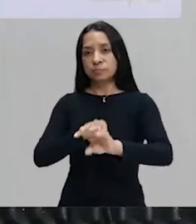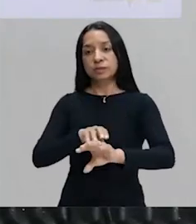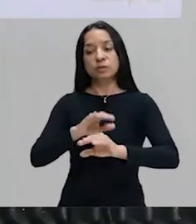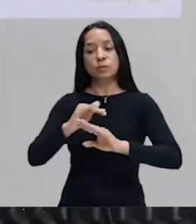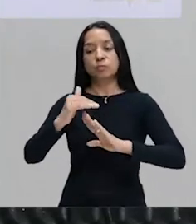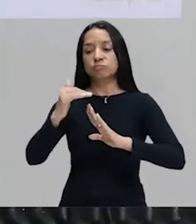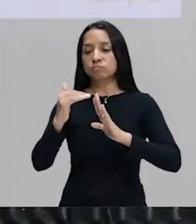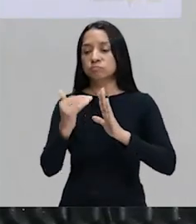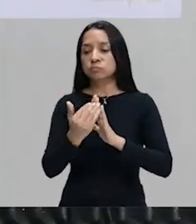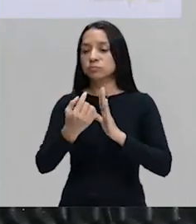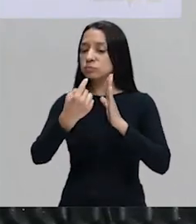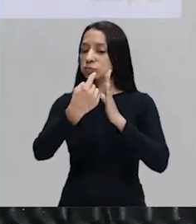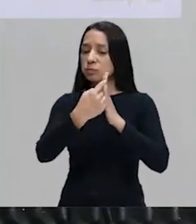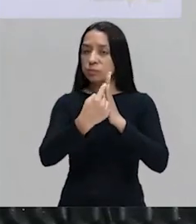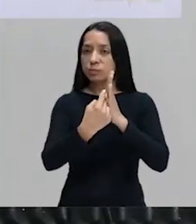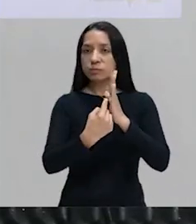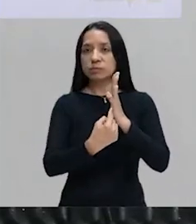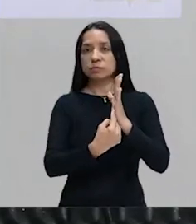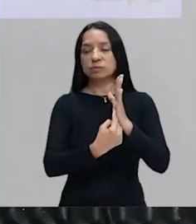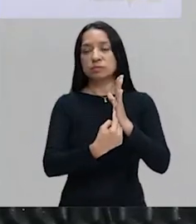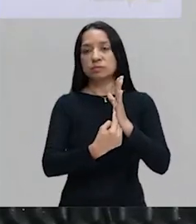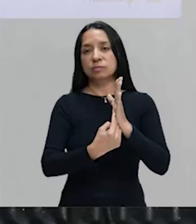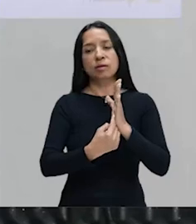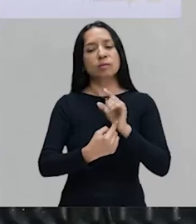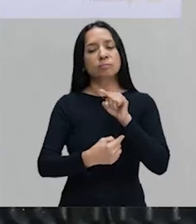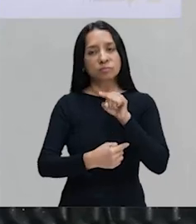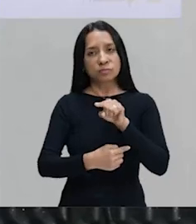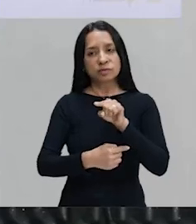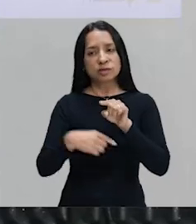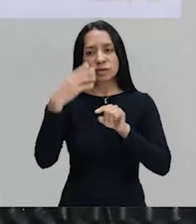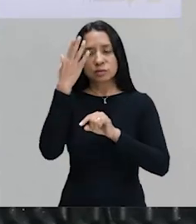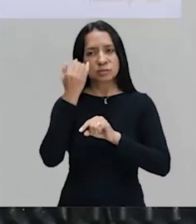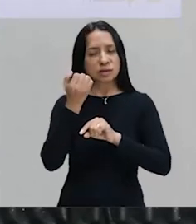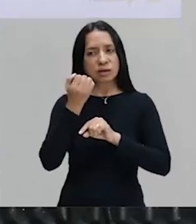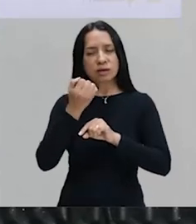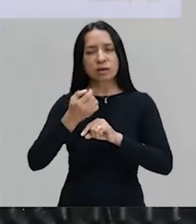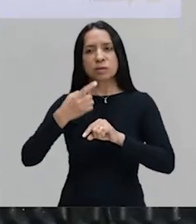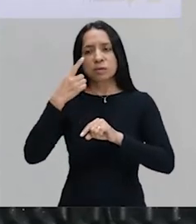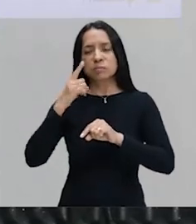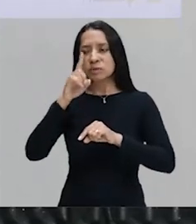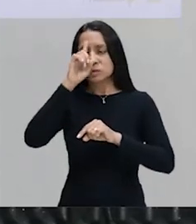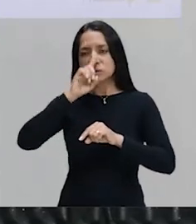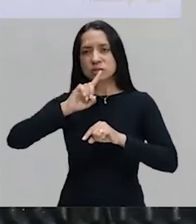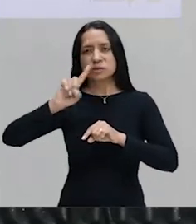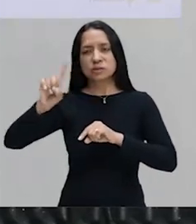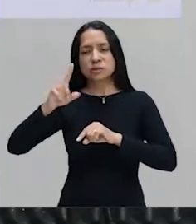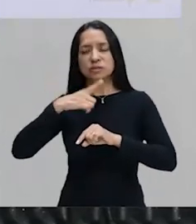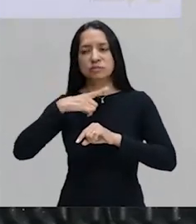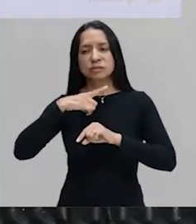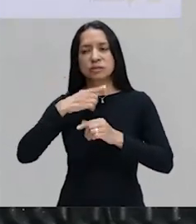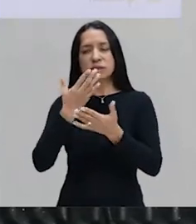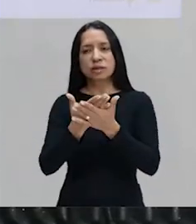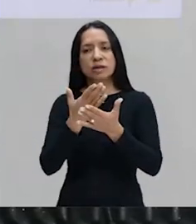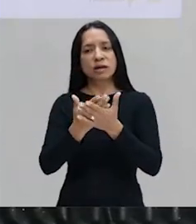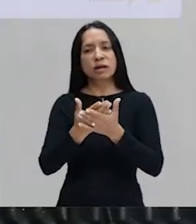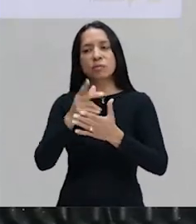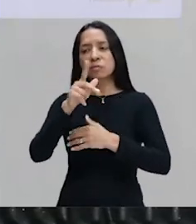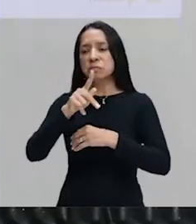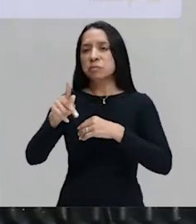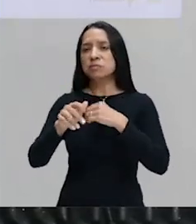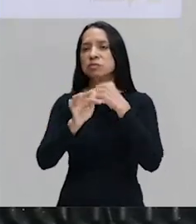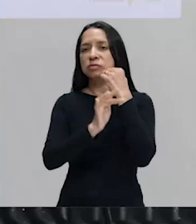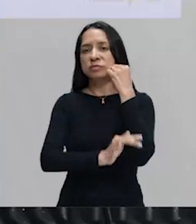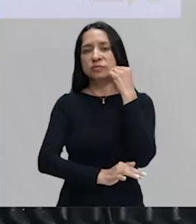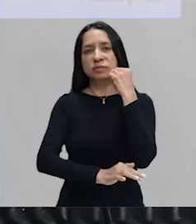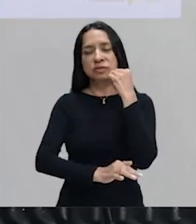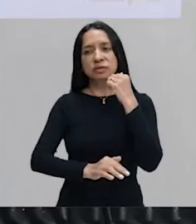essa programação para vocês. Mas vocês, às vezes, não sabem que dia que vai passar a aula do professor Dadson, que dia vai passar a aula do professor